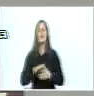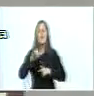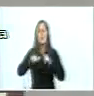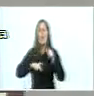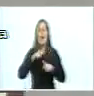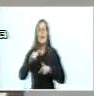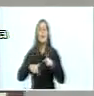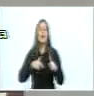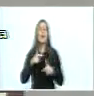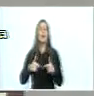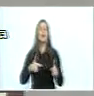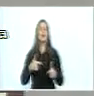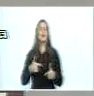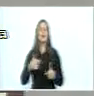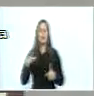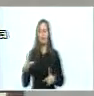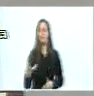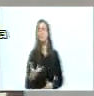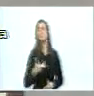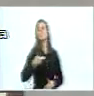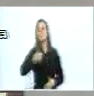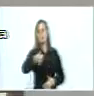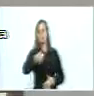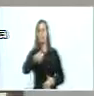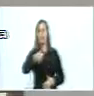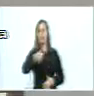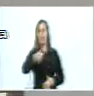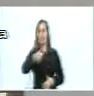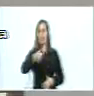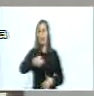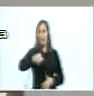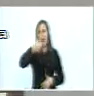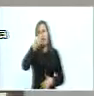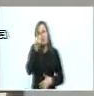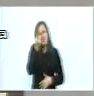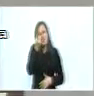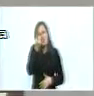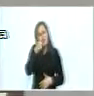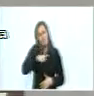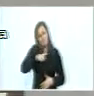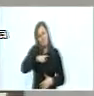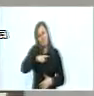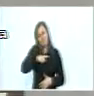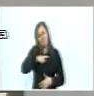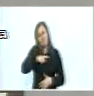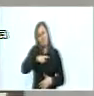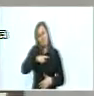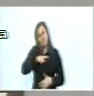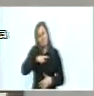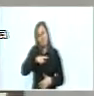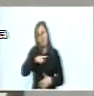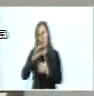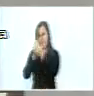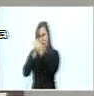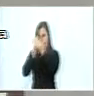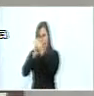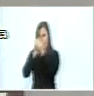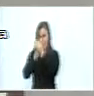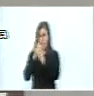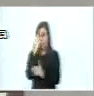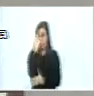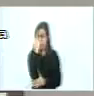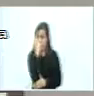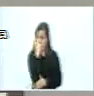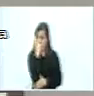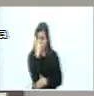de qualidade com o pouco recurso que tem, né? Parabenizar, presenciei duas